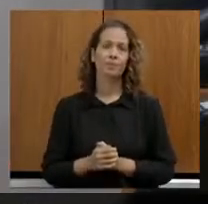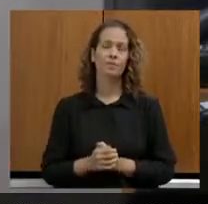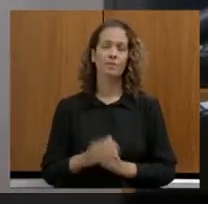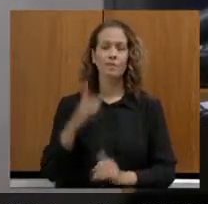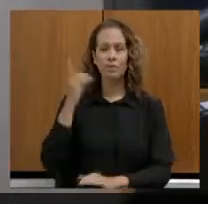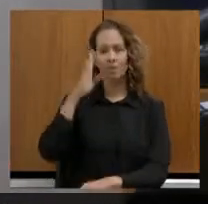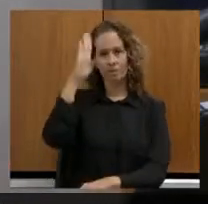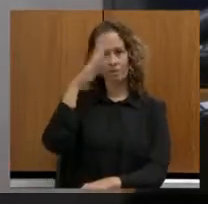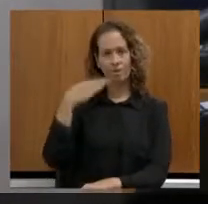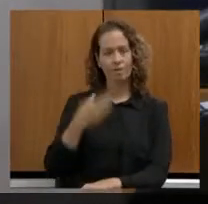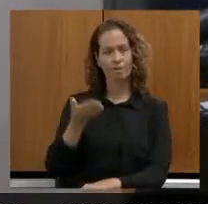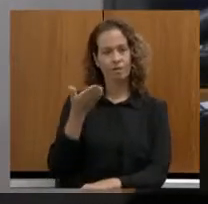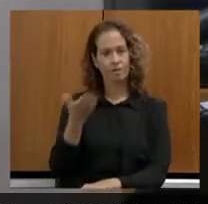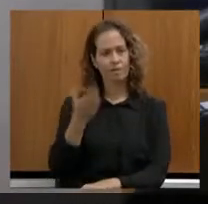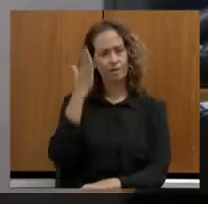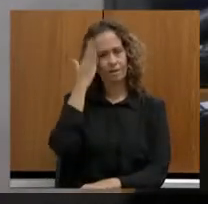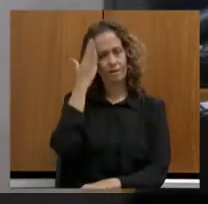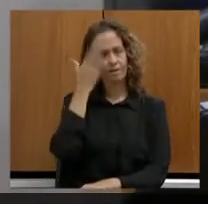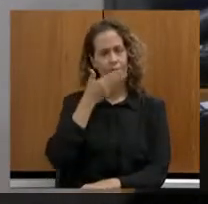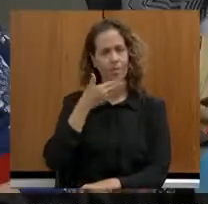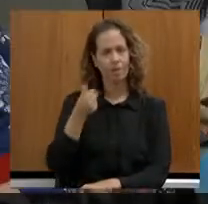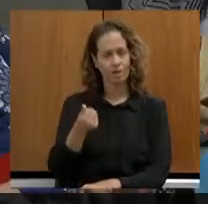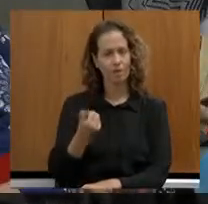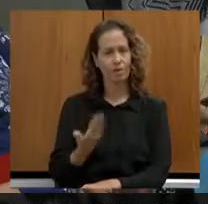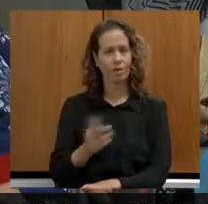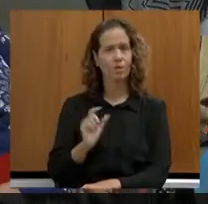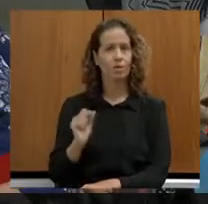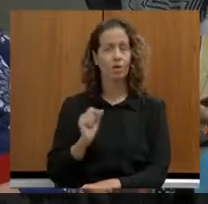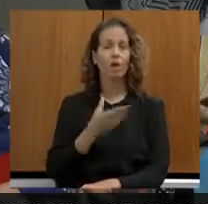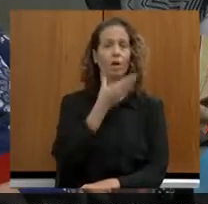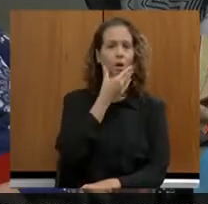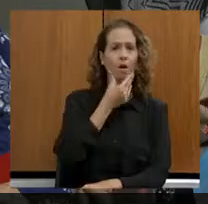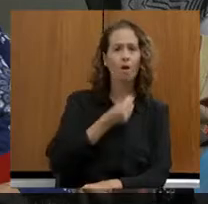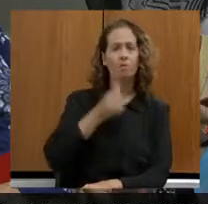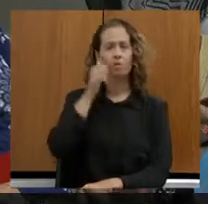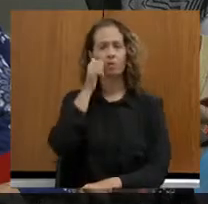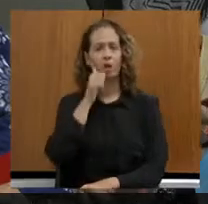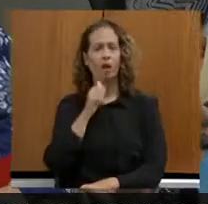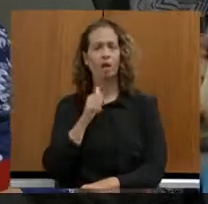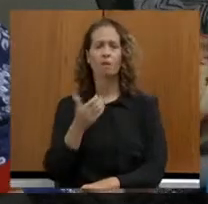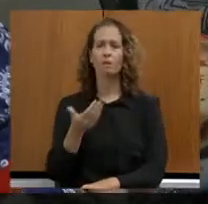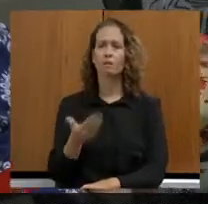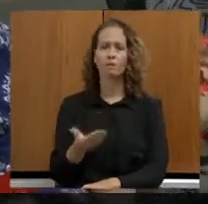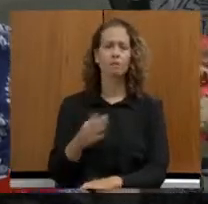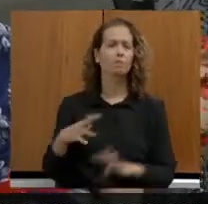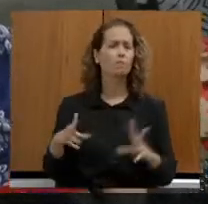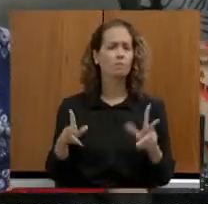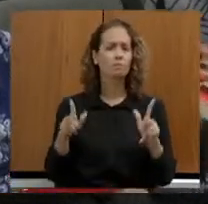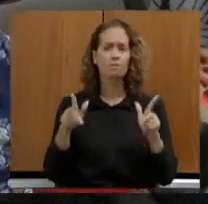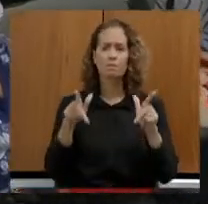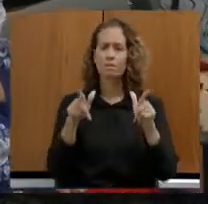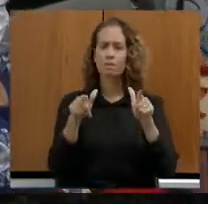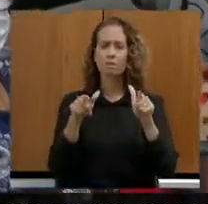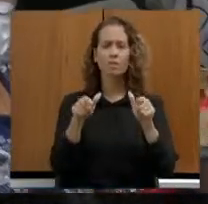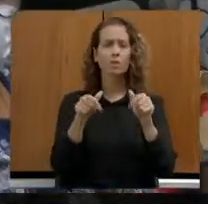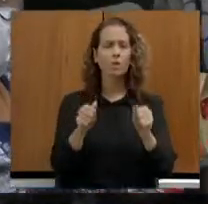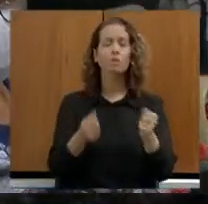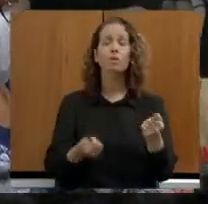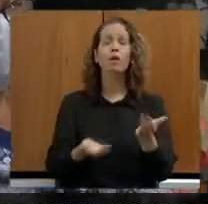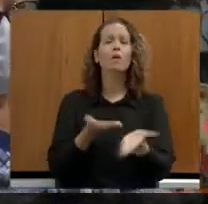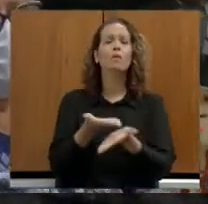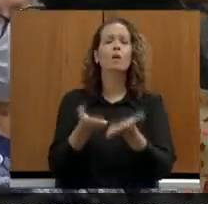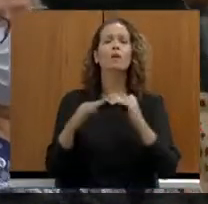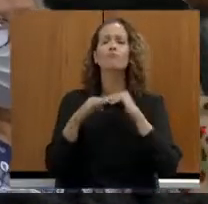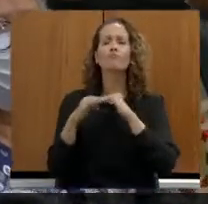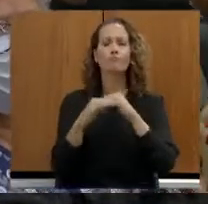vossa excelência sabe melhor do o que eu aqui considero homens mulheres todos assim eu trato